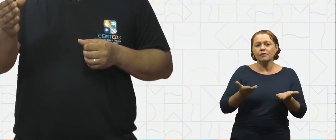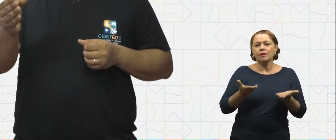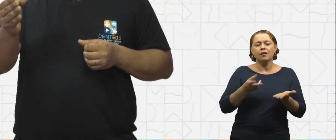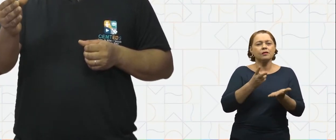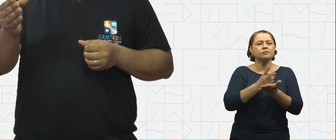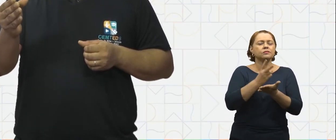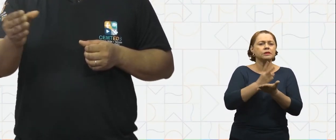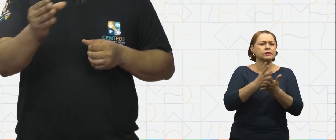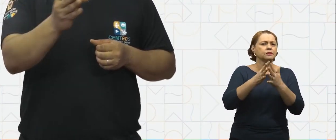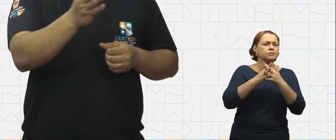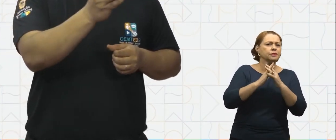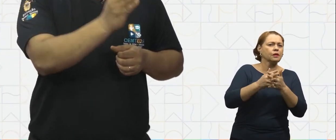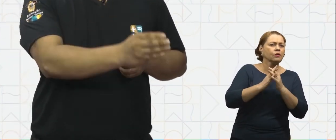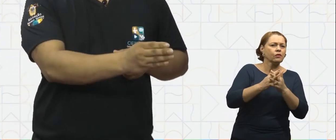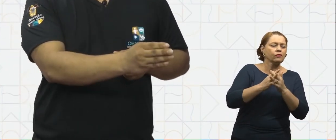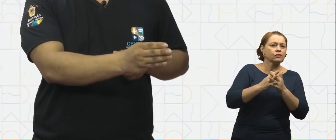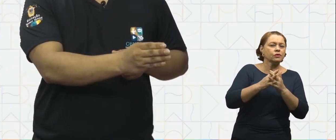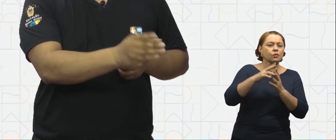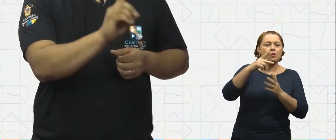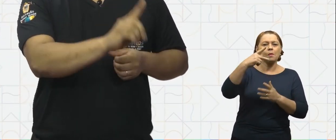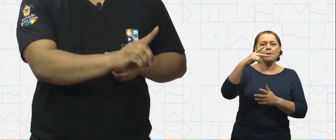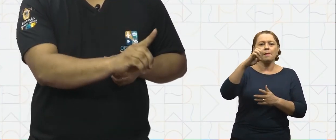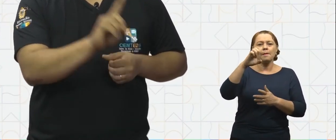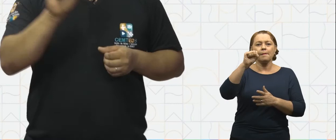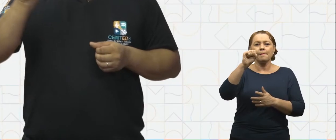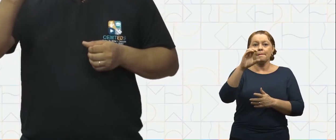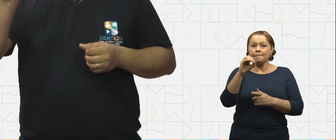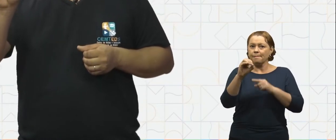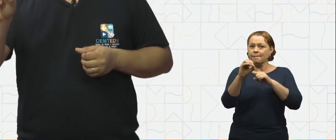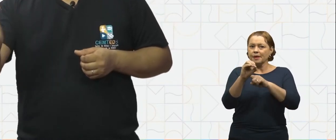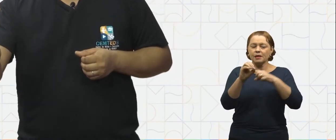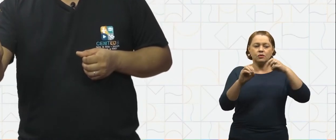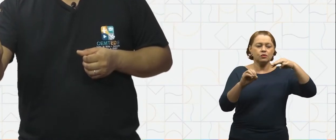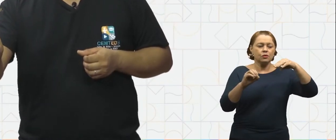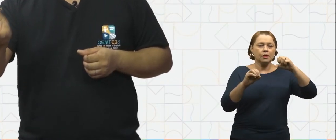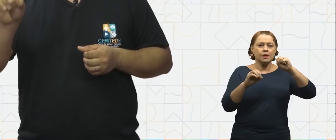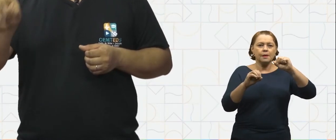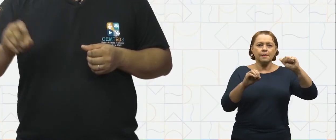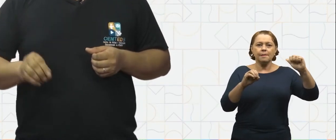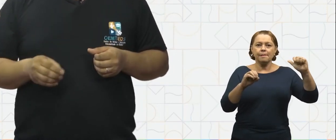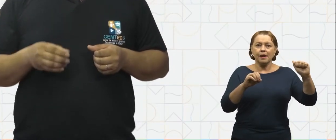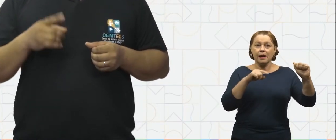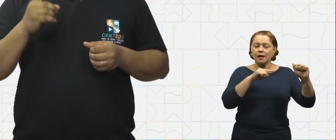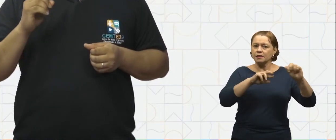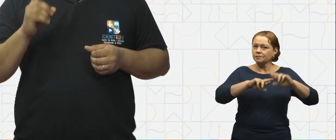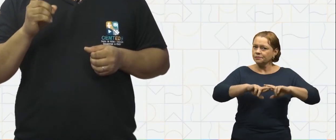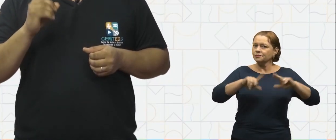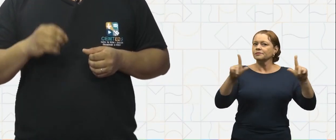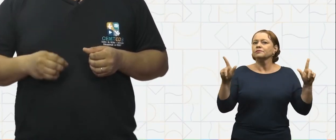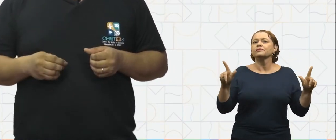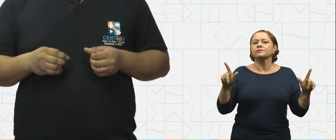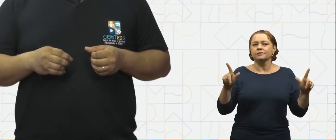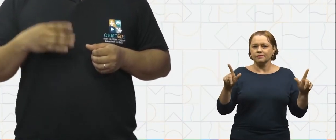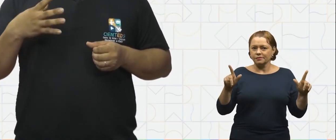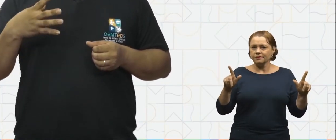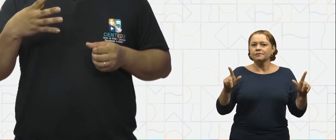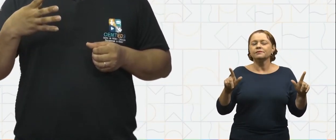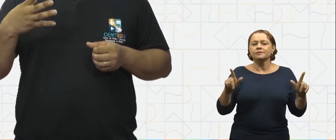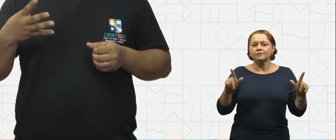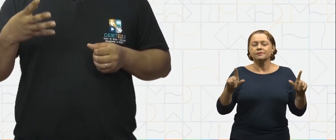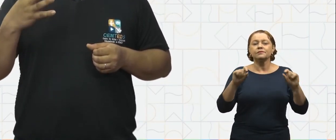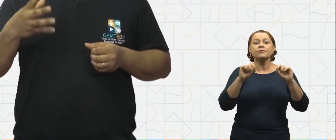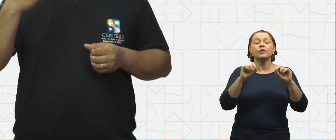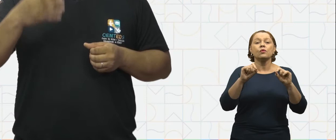vezes é confundido com peso. Peso e massa são grandezas diferentes. O que